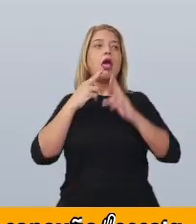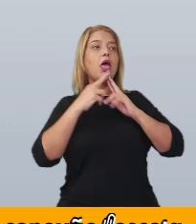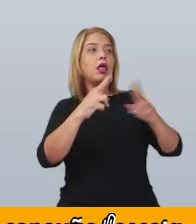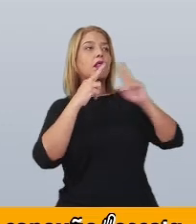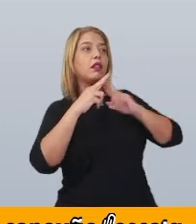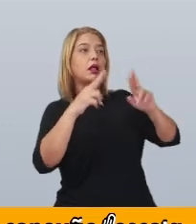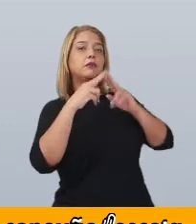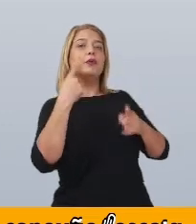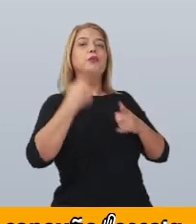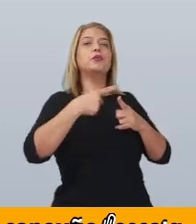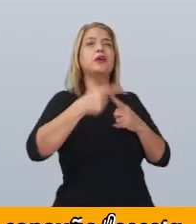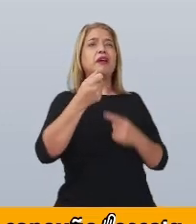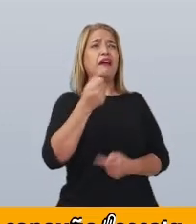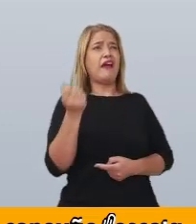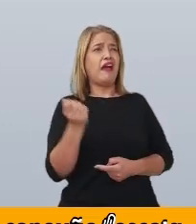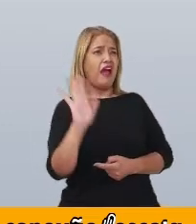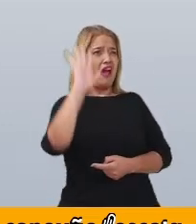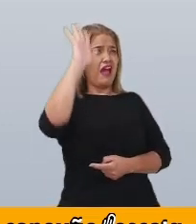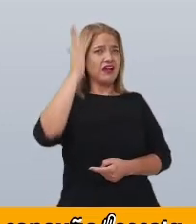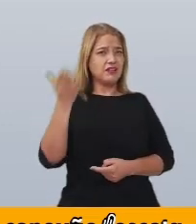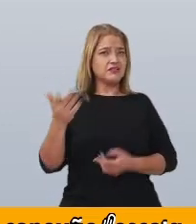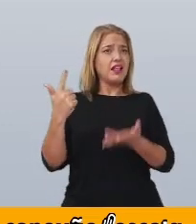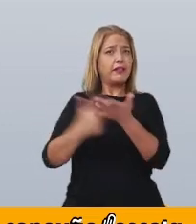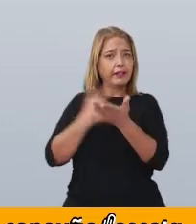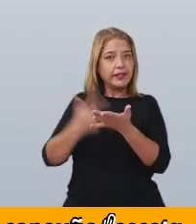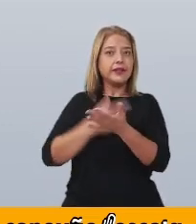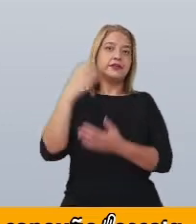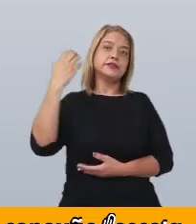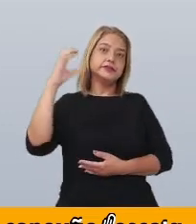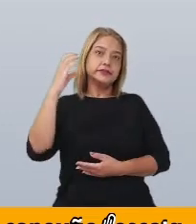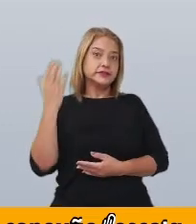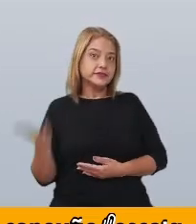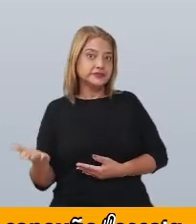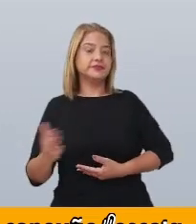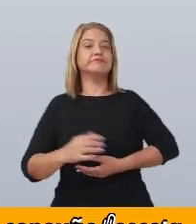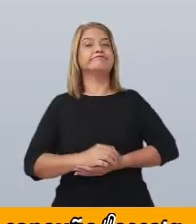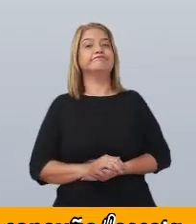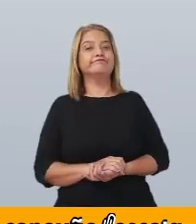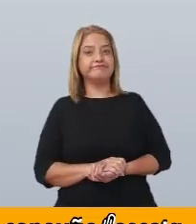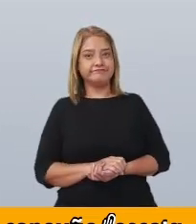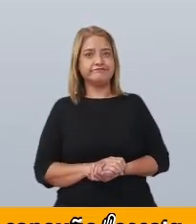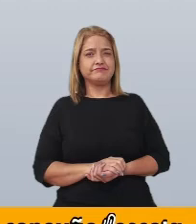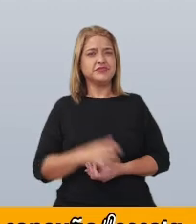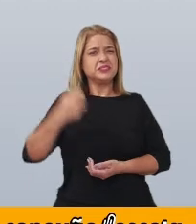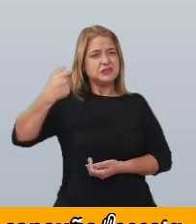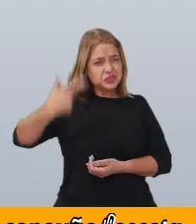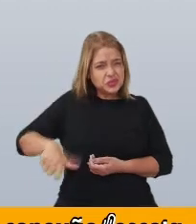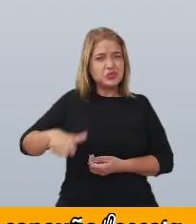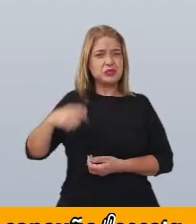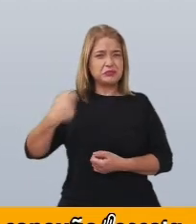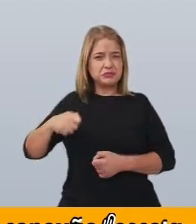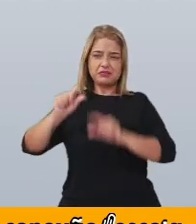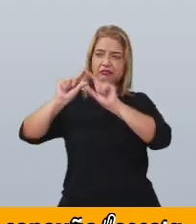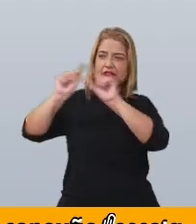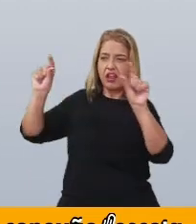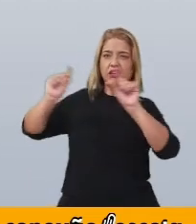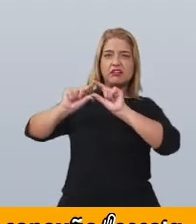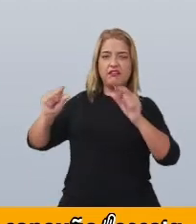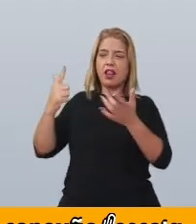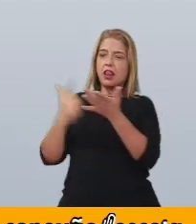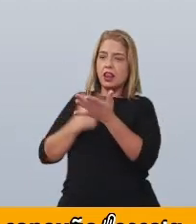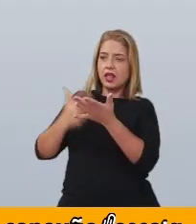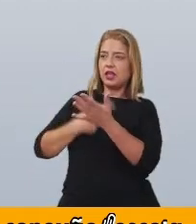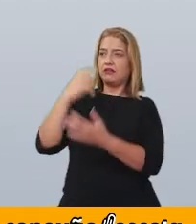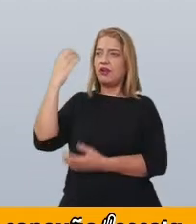reclamou por causa do preço alto do livro de ficção científica. Precisava repetir esse termo? Livro de